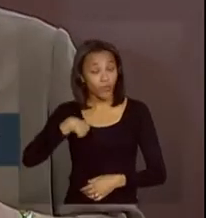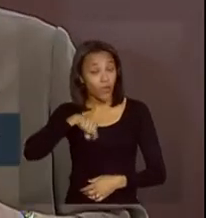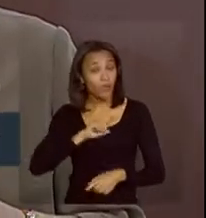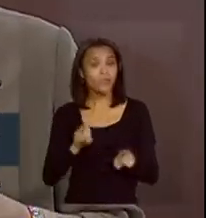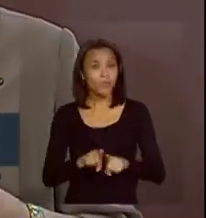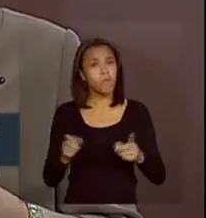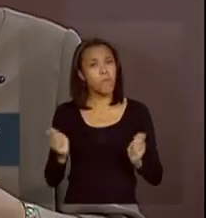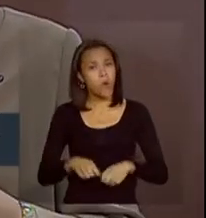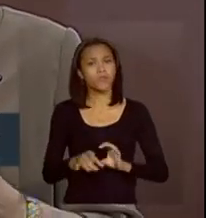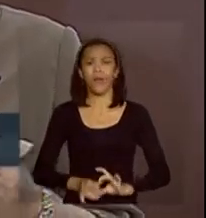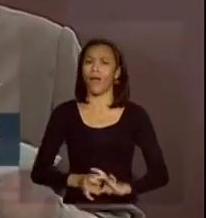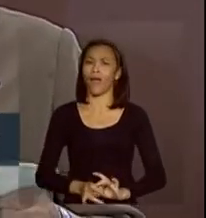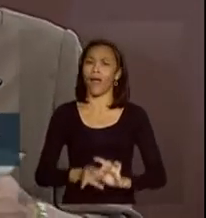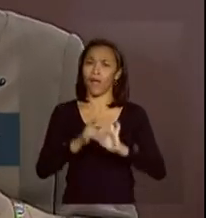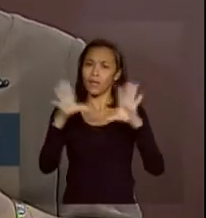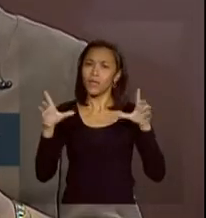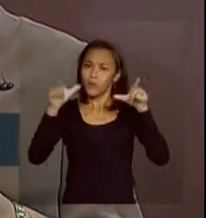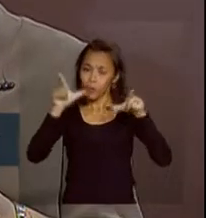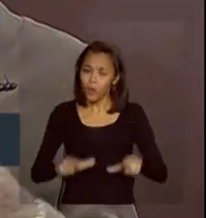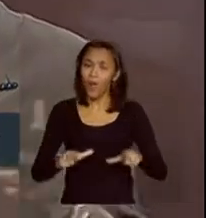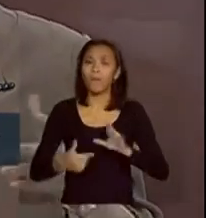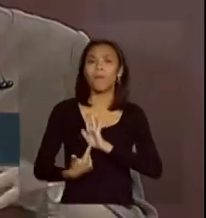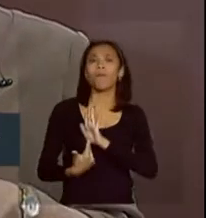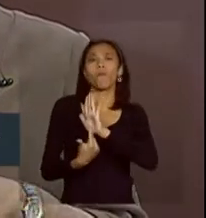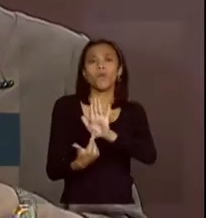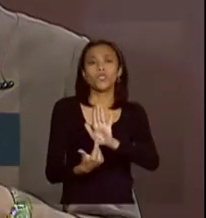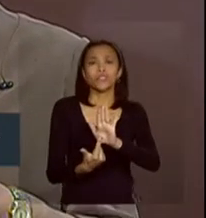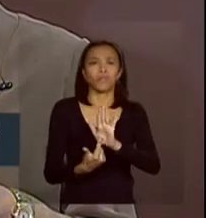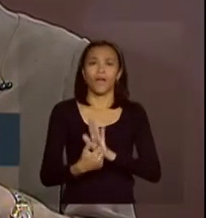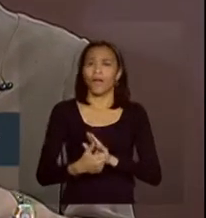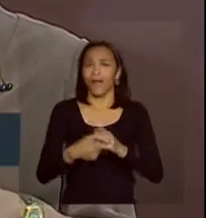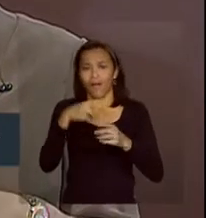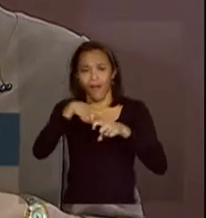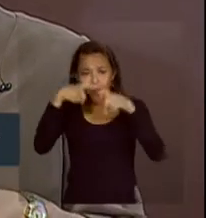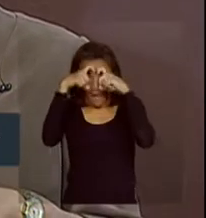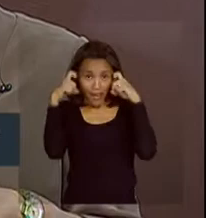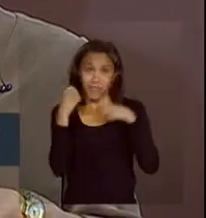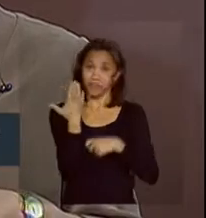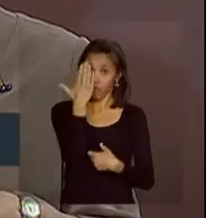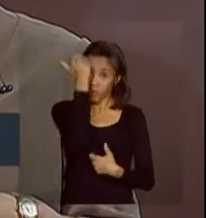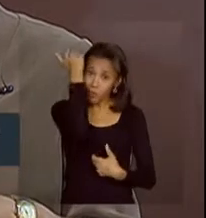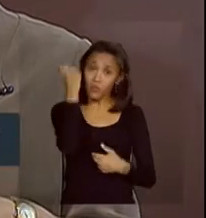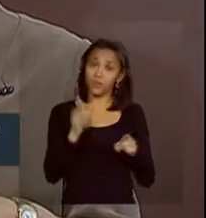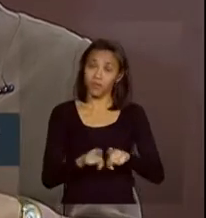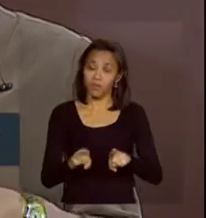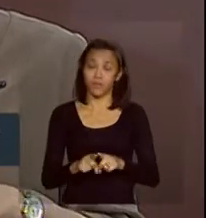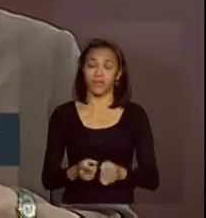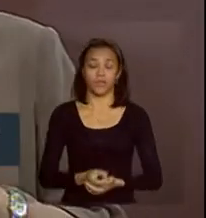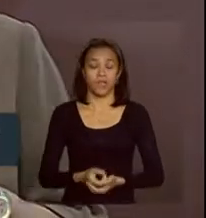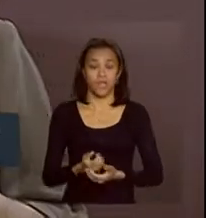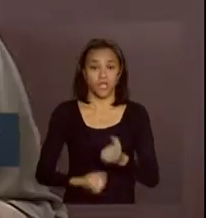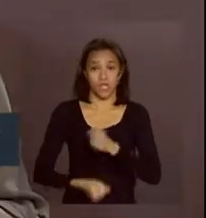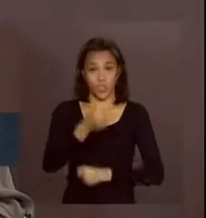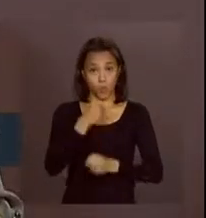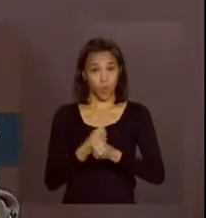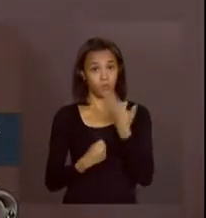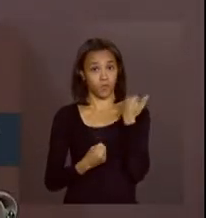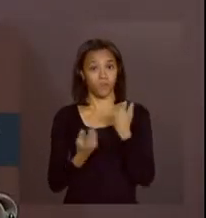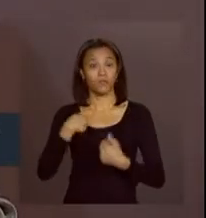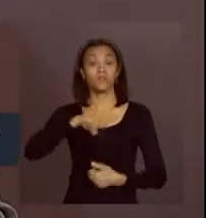possa expor grandes pintores E aí eu queria lembrar nós fizemos o ano passado